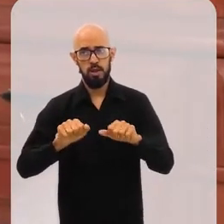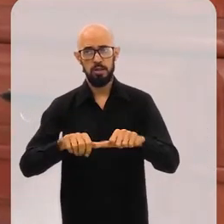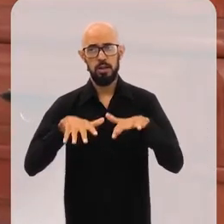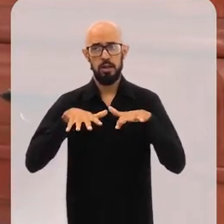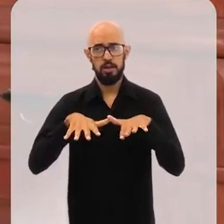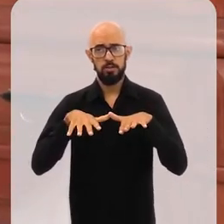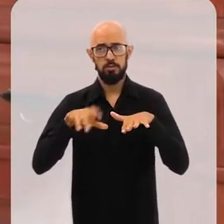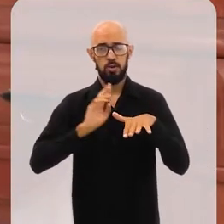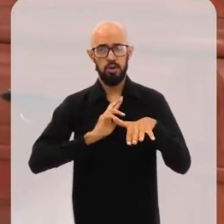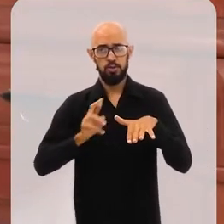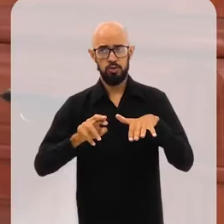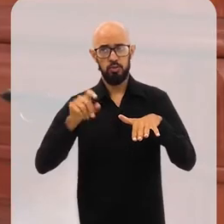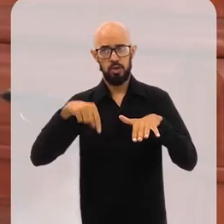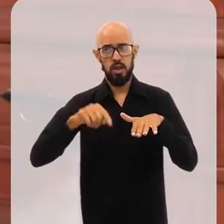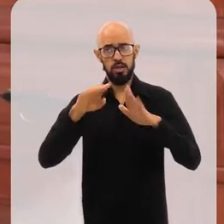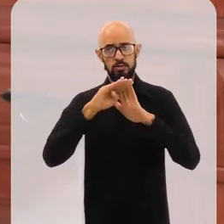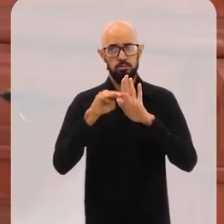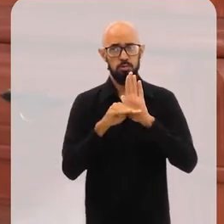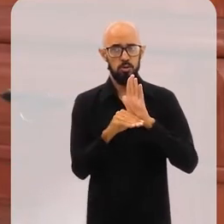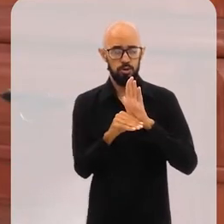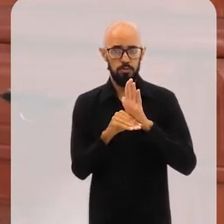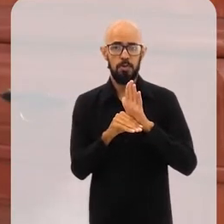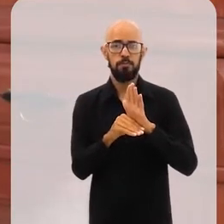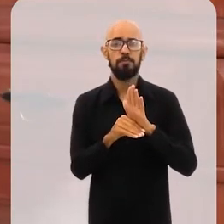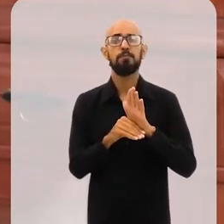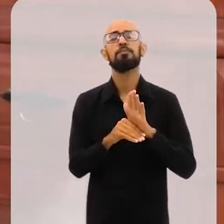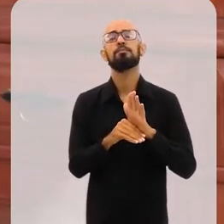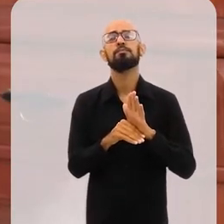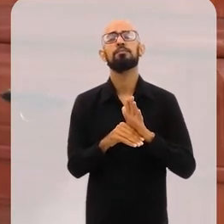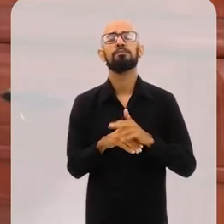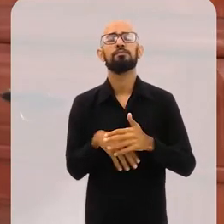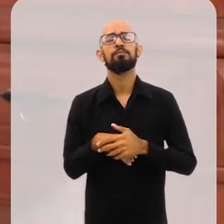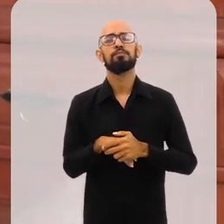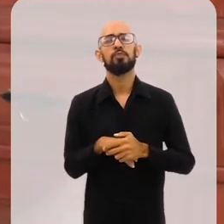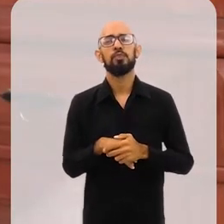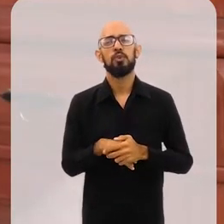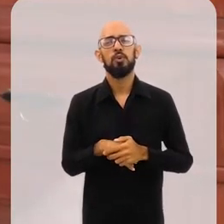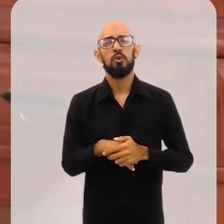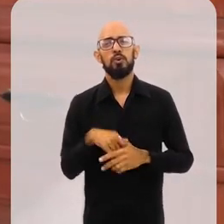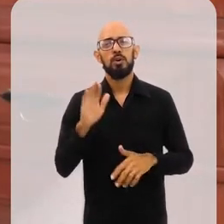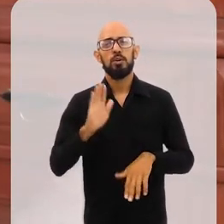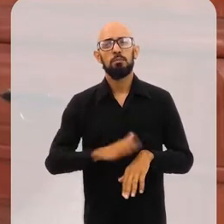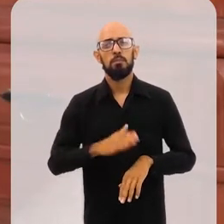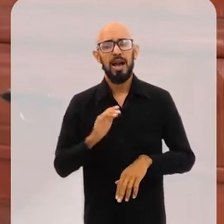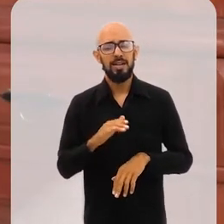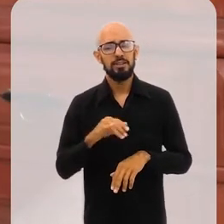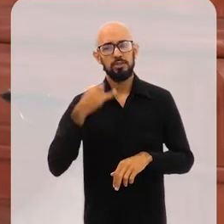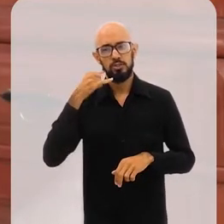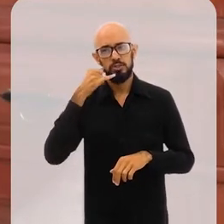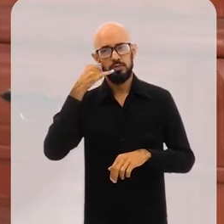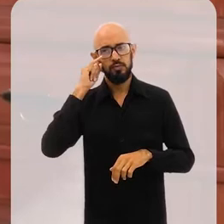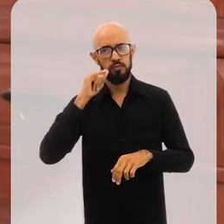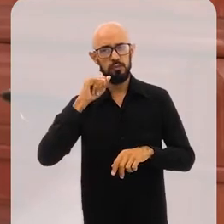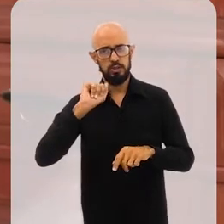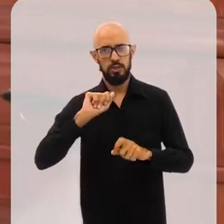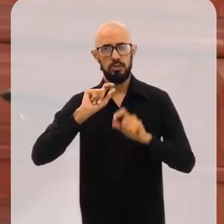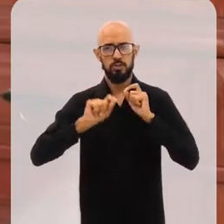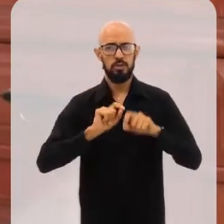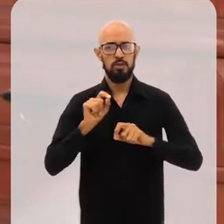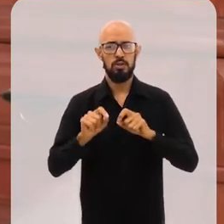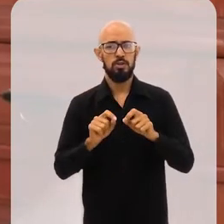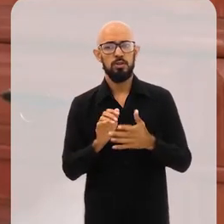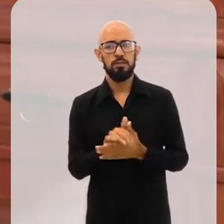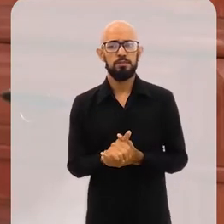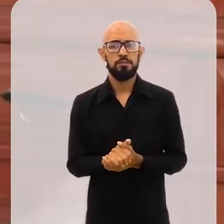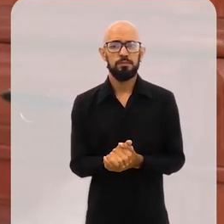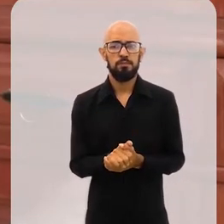Religião, do qual sou diretora, né? Que é esse programa. E o que mais combatemos